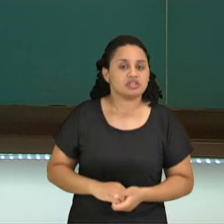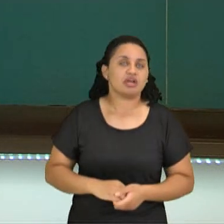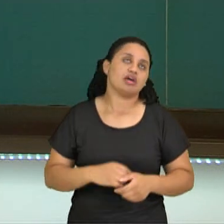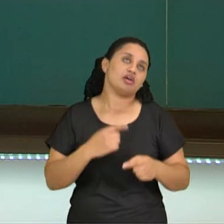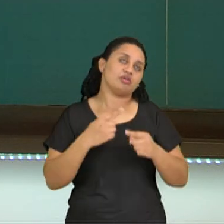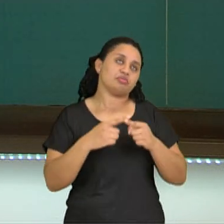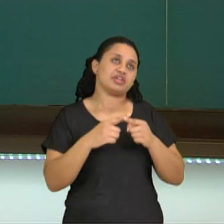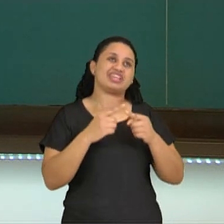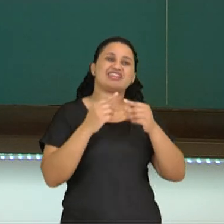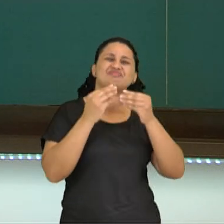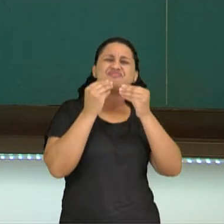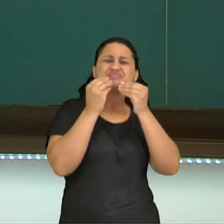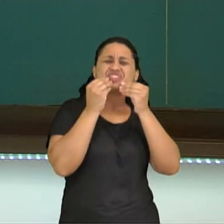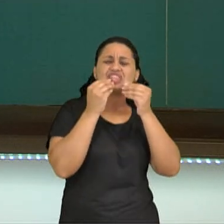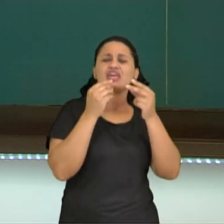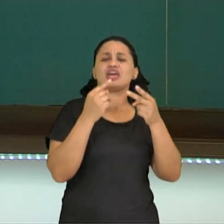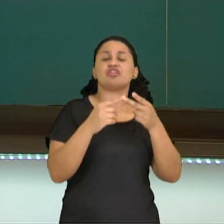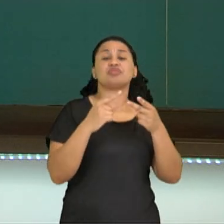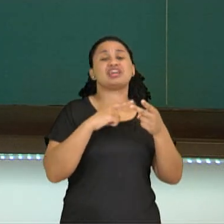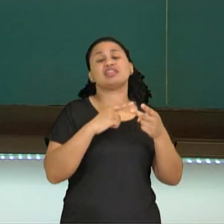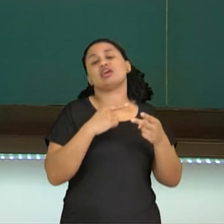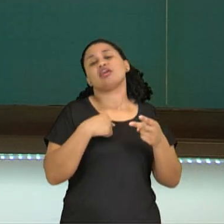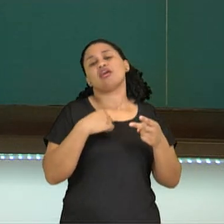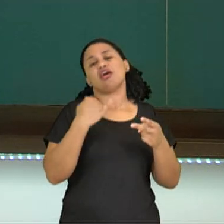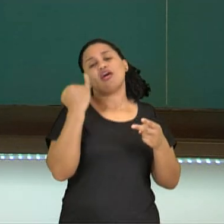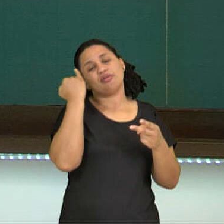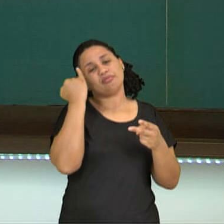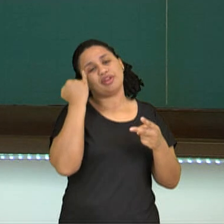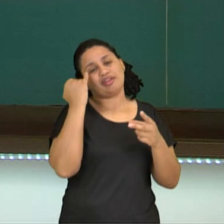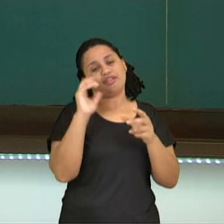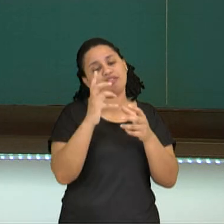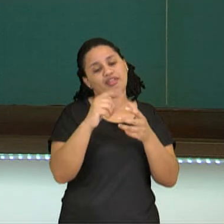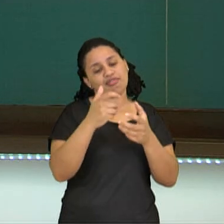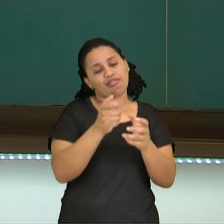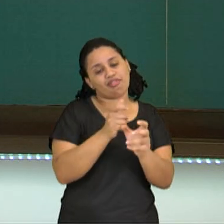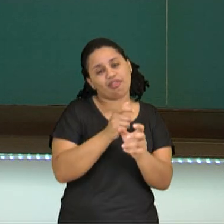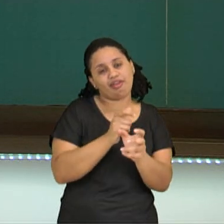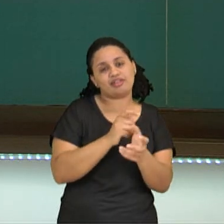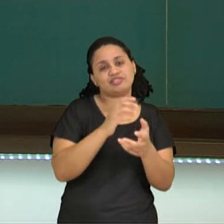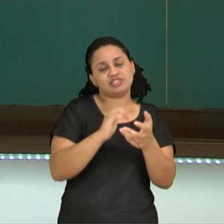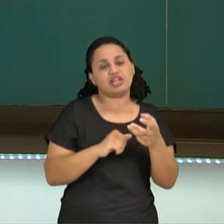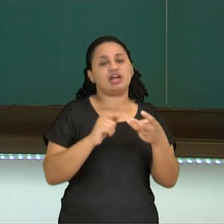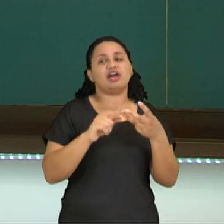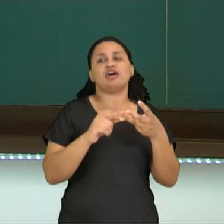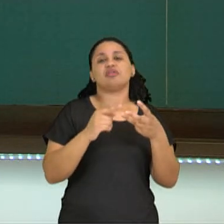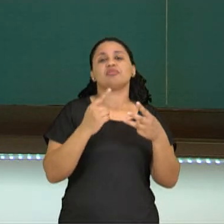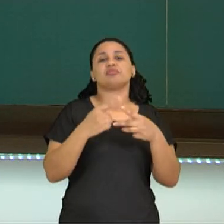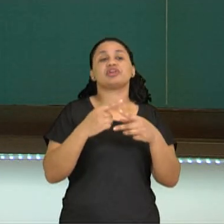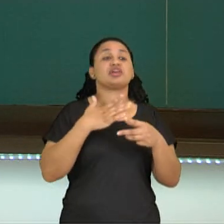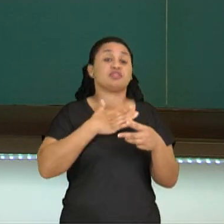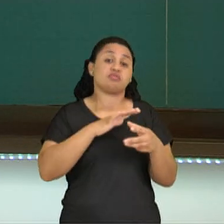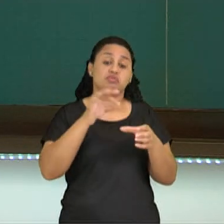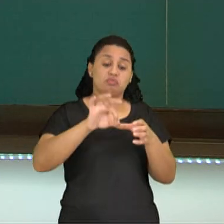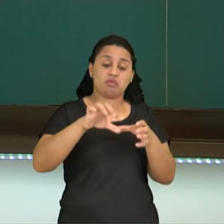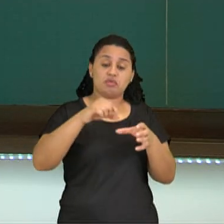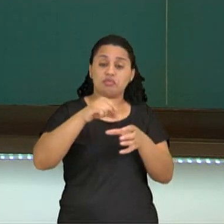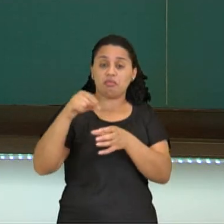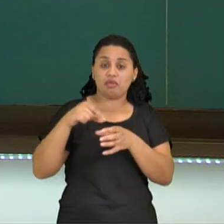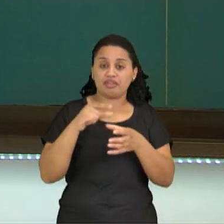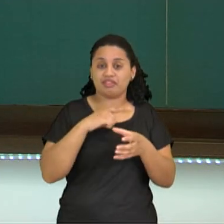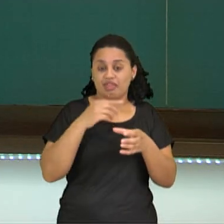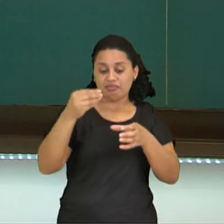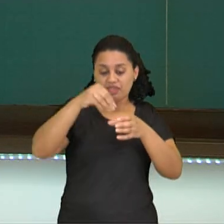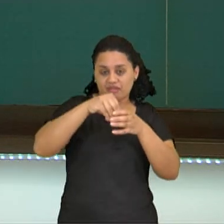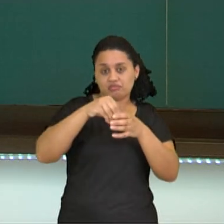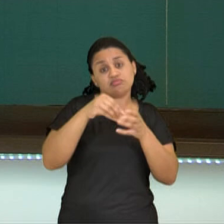é ácida, porque tem preguiça de descascar, porque não gosto das sementes. Seriam argumentos que justificam não